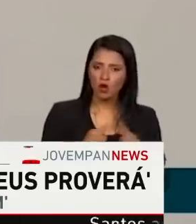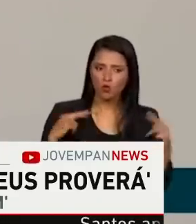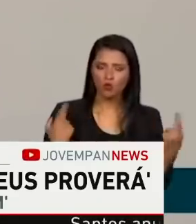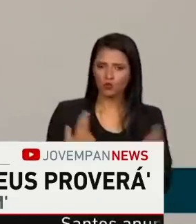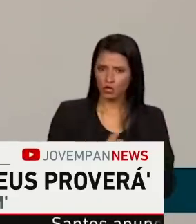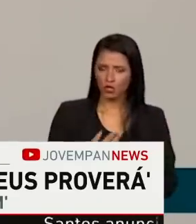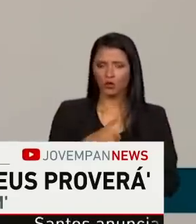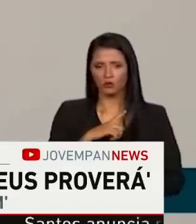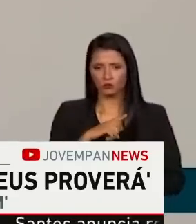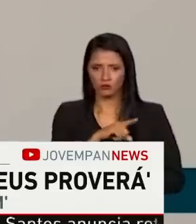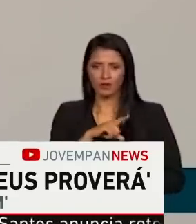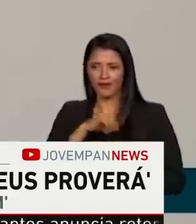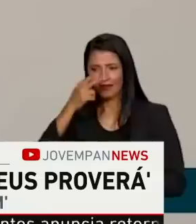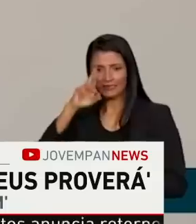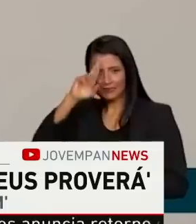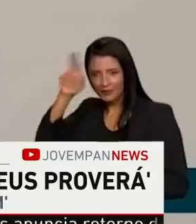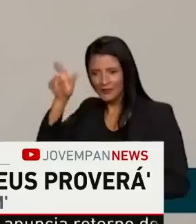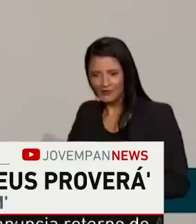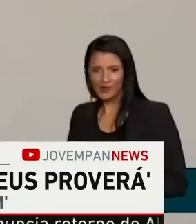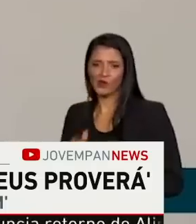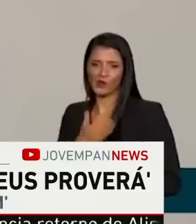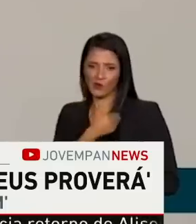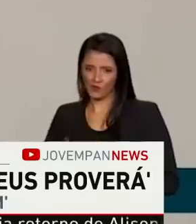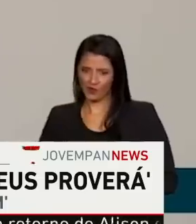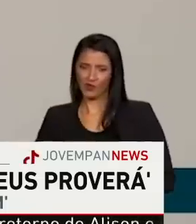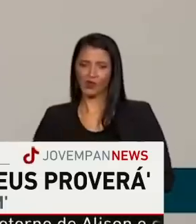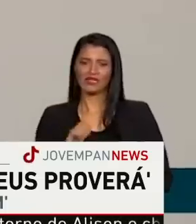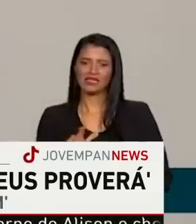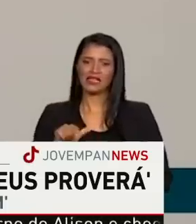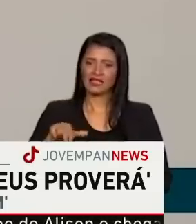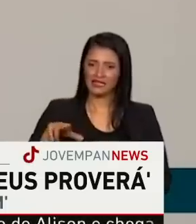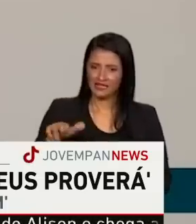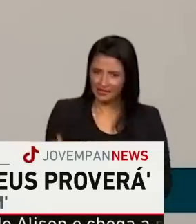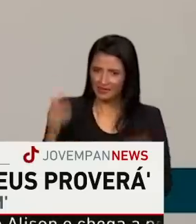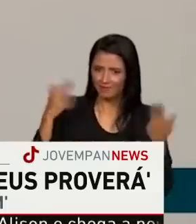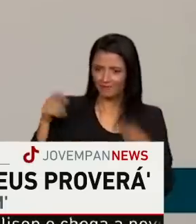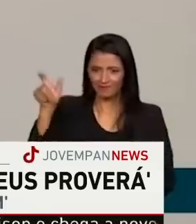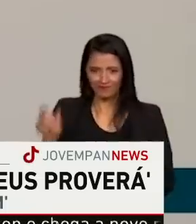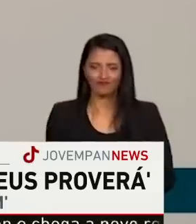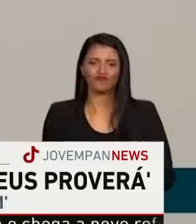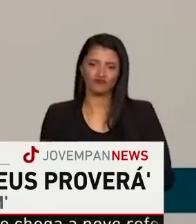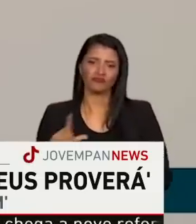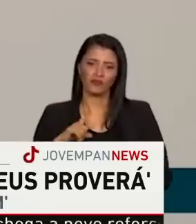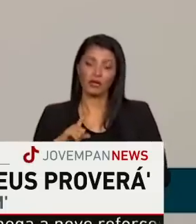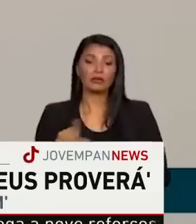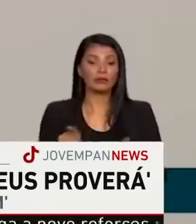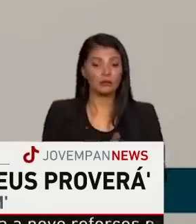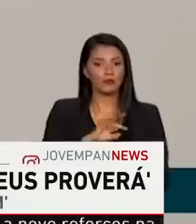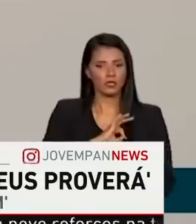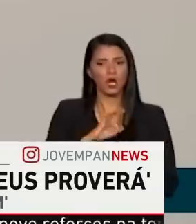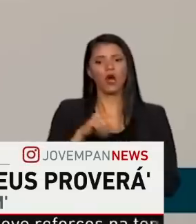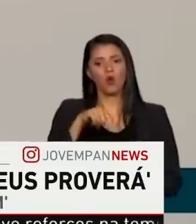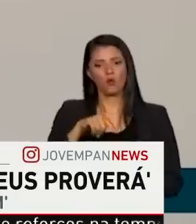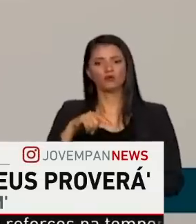que a senhora governadora em exercício Celina leão do que concerne aos policiais do DF